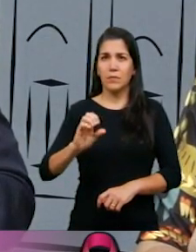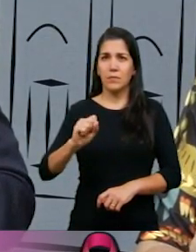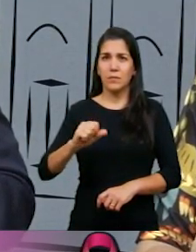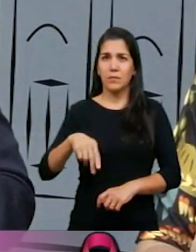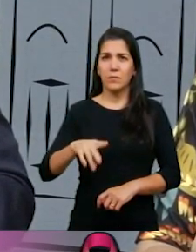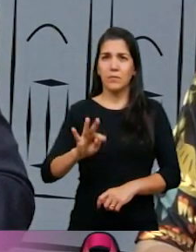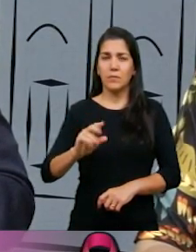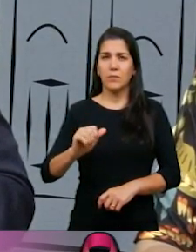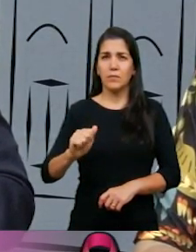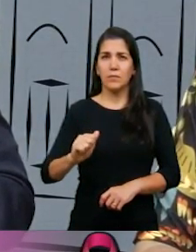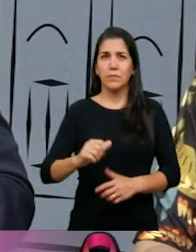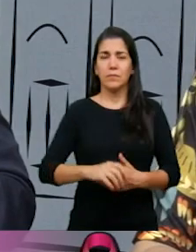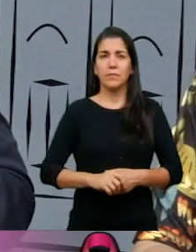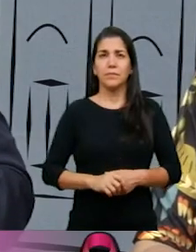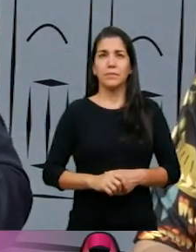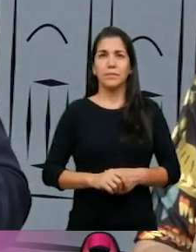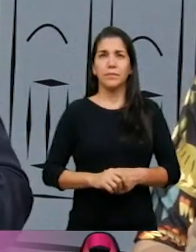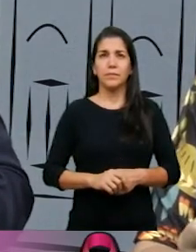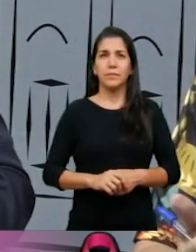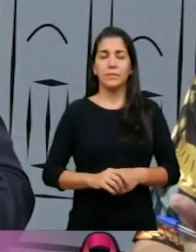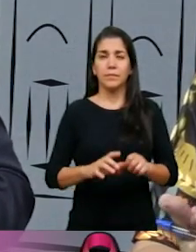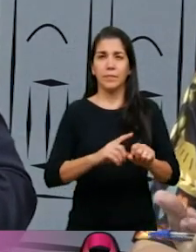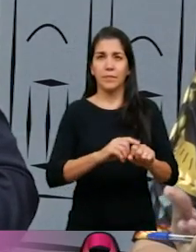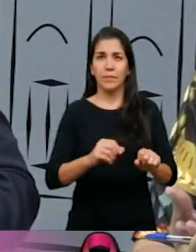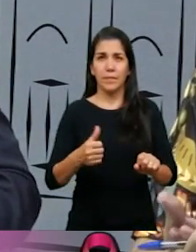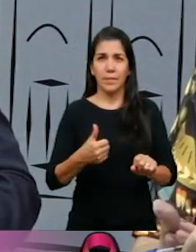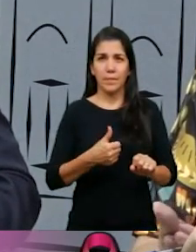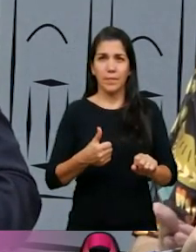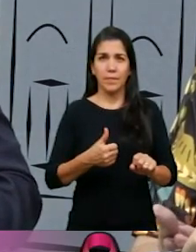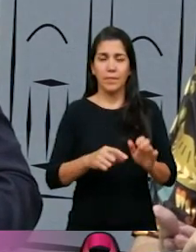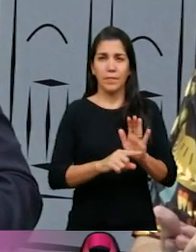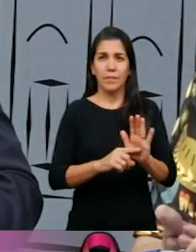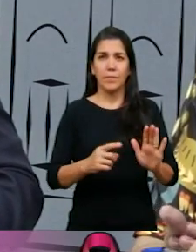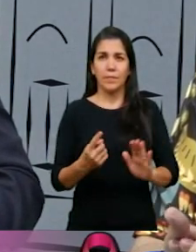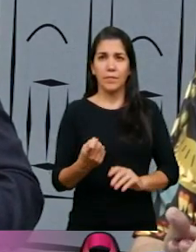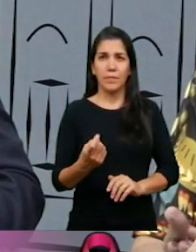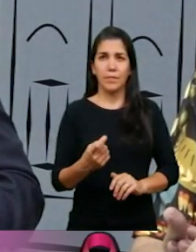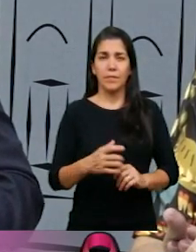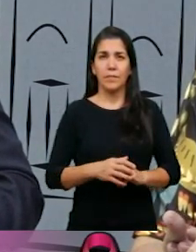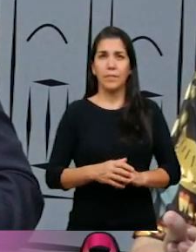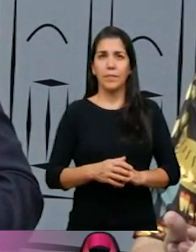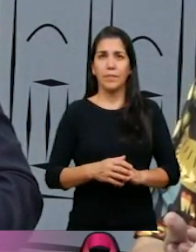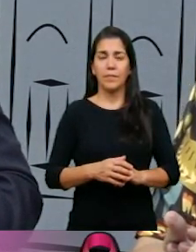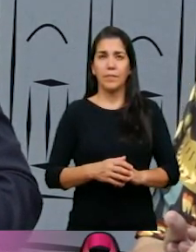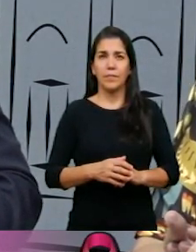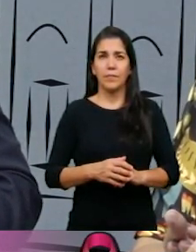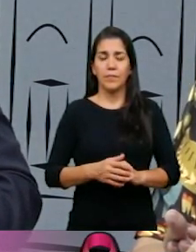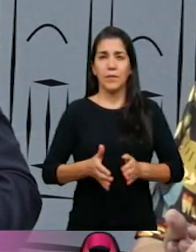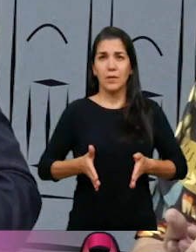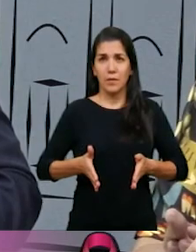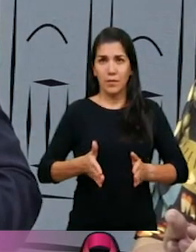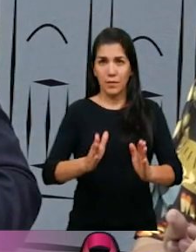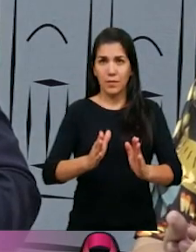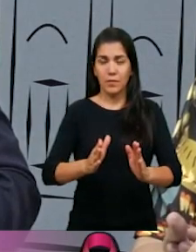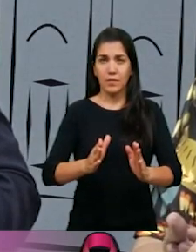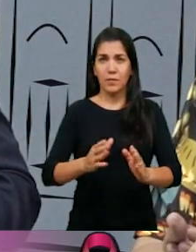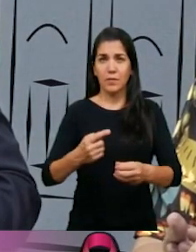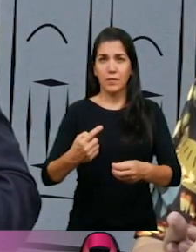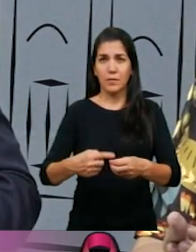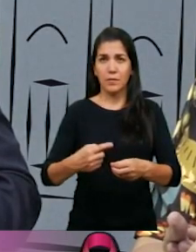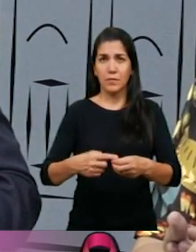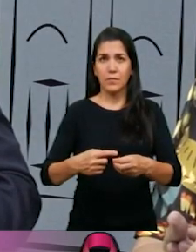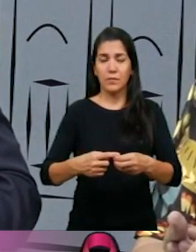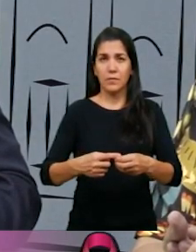SP-463, com a seguinte redação. Artigo 1º, parágrafo único. O trecho urbano da referida estrada, a partir